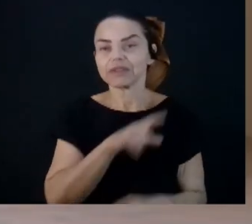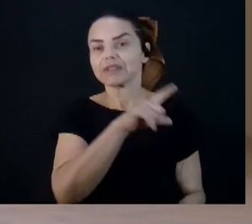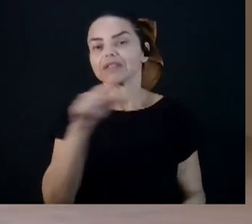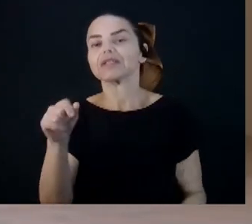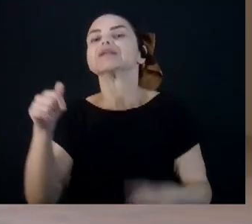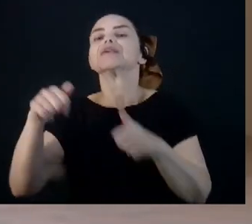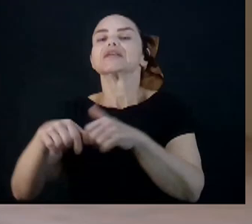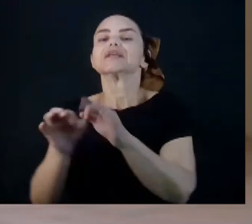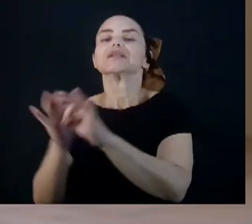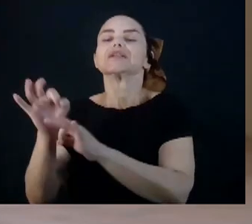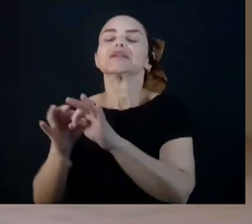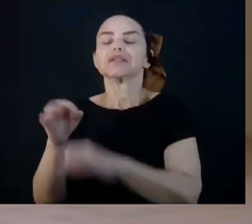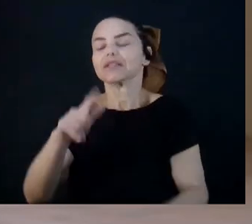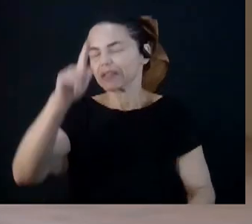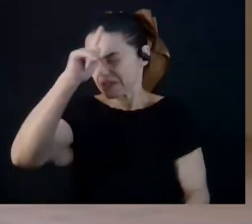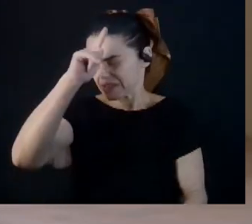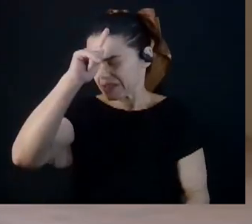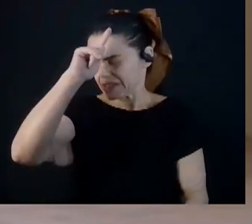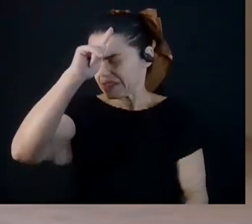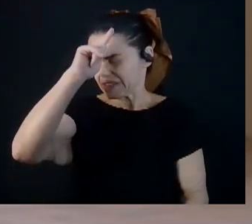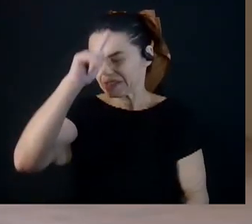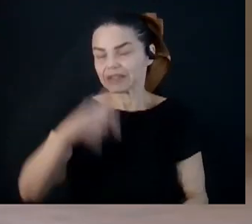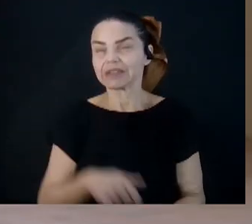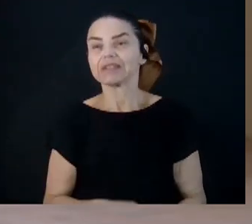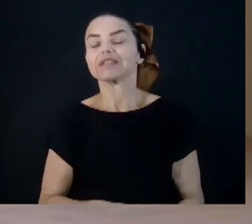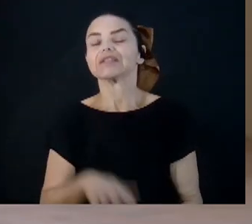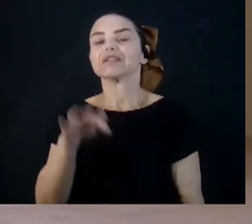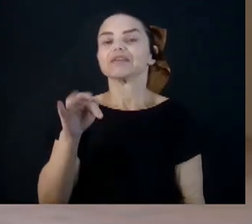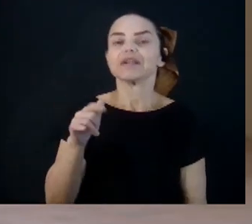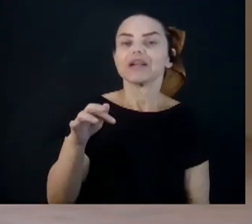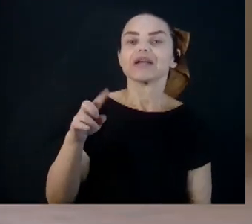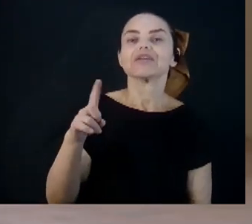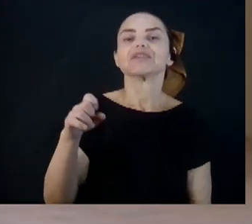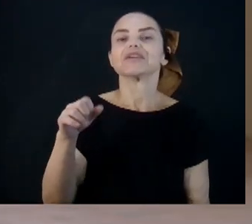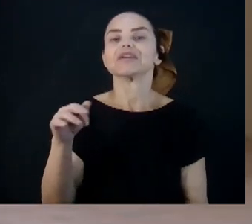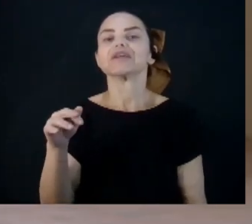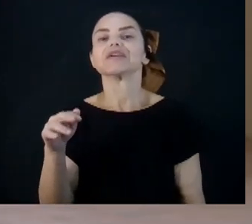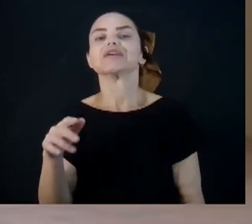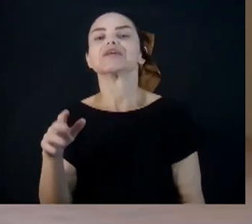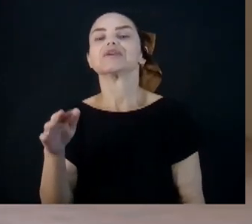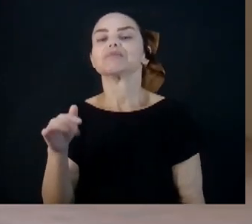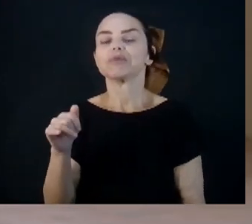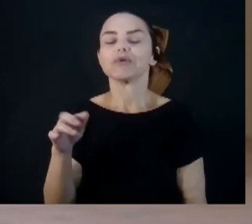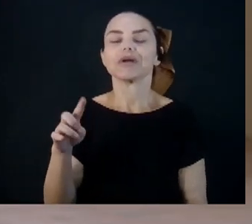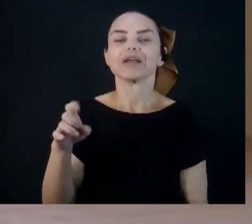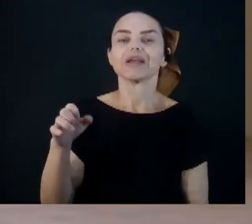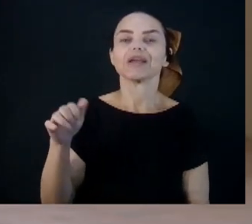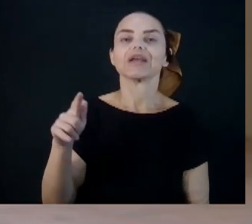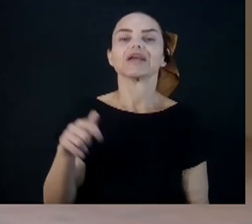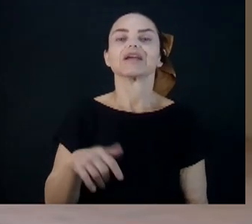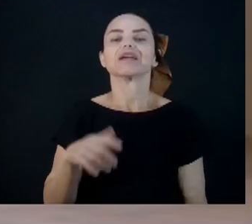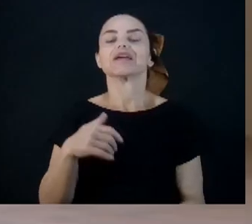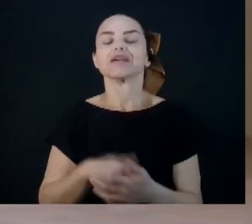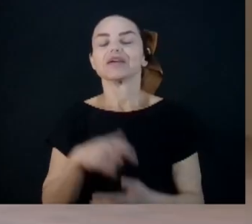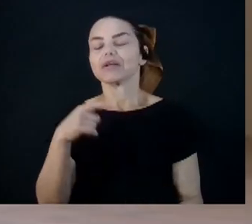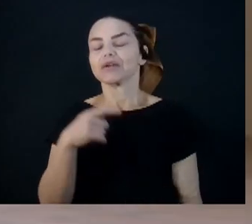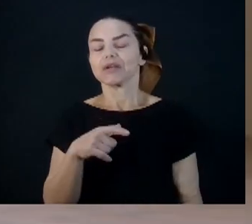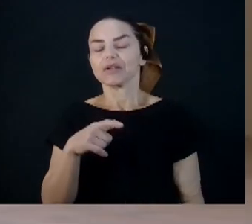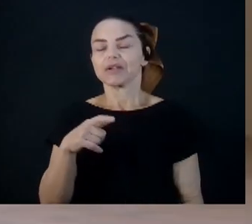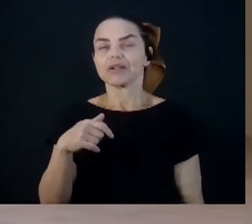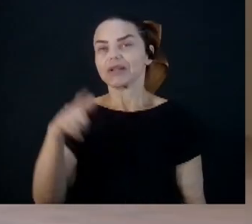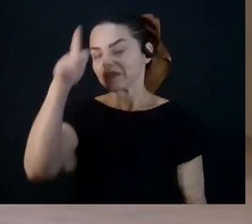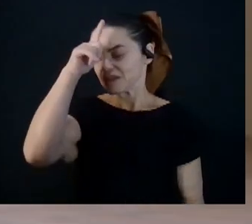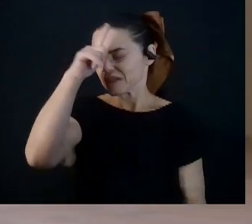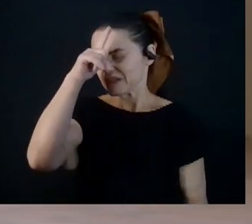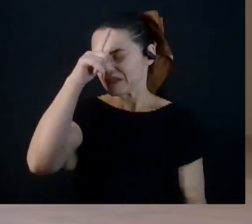se fala Friedburg, né? E eles escolheram esse nome porque Friedburg em alemão significa Castelo da